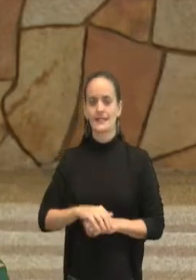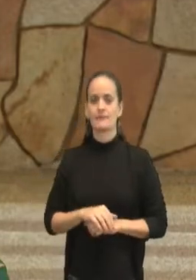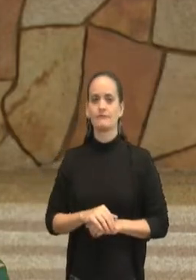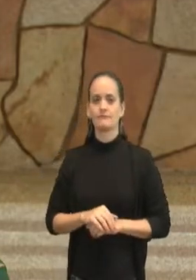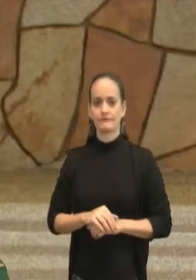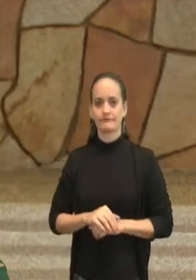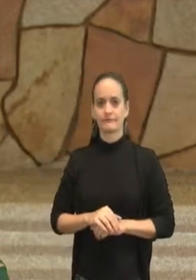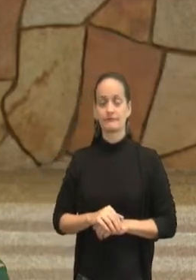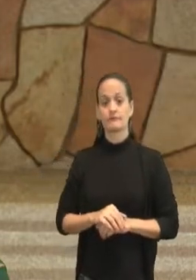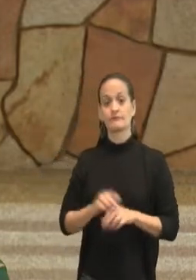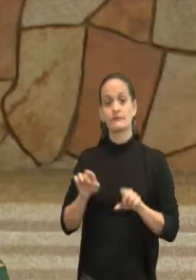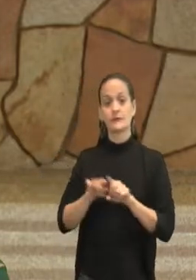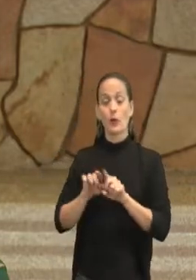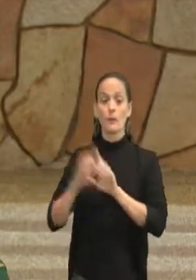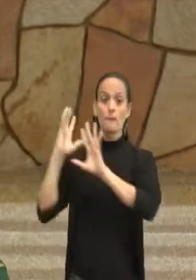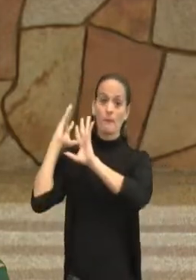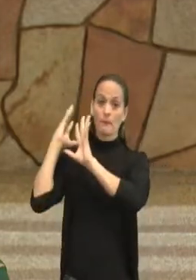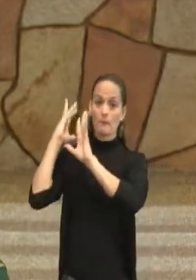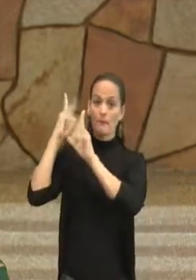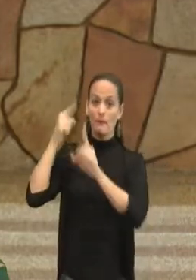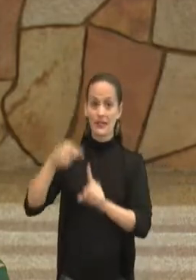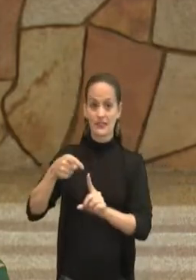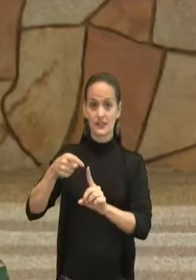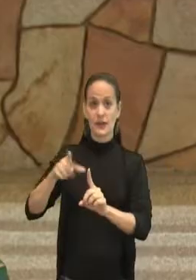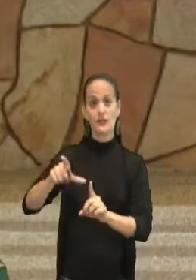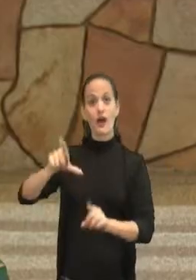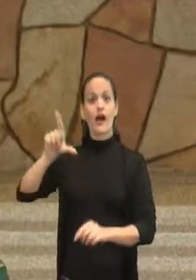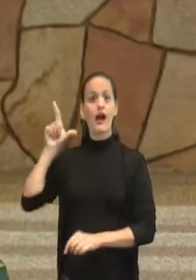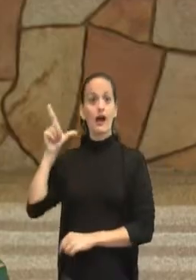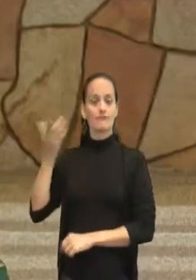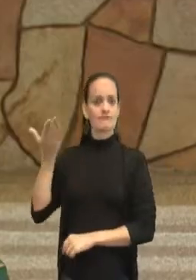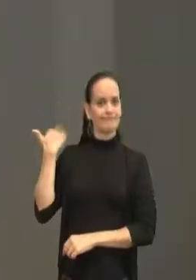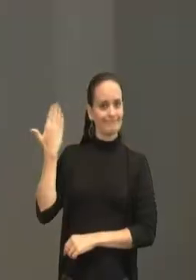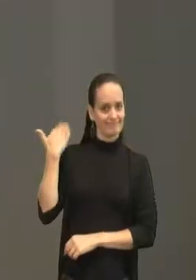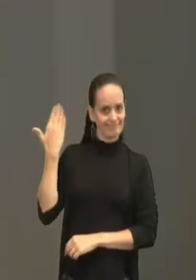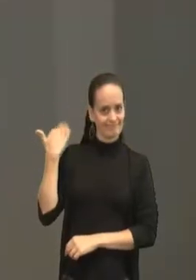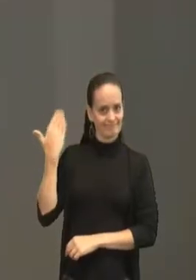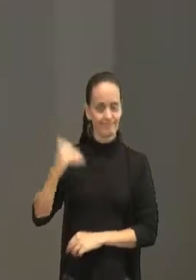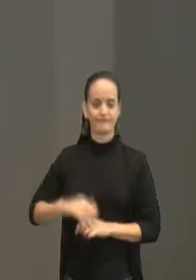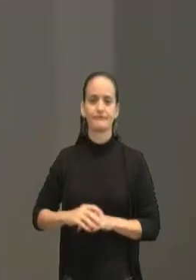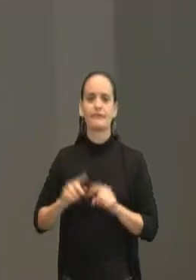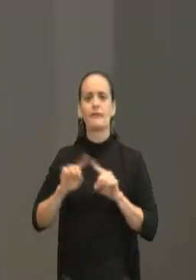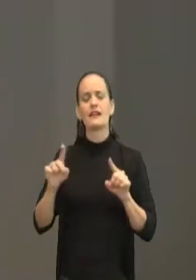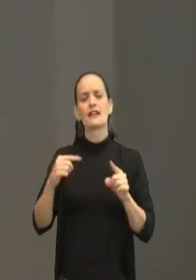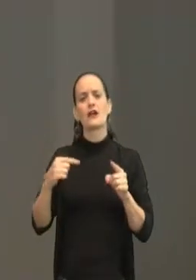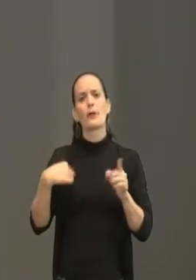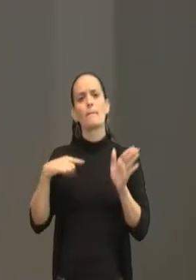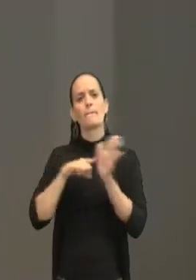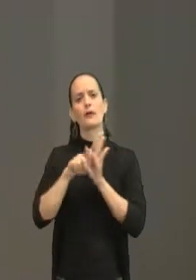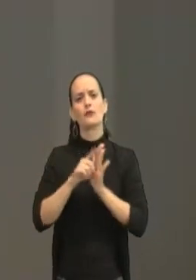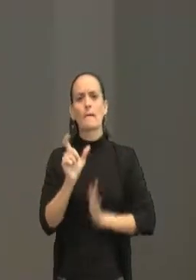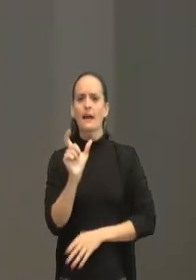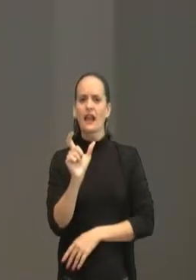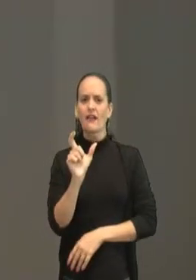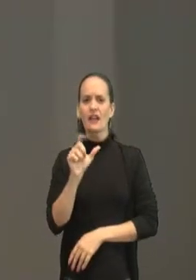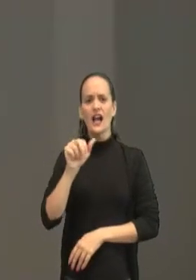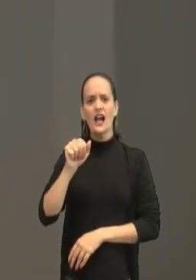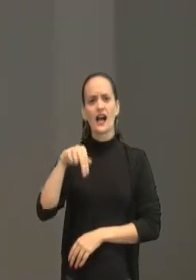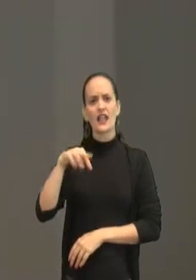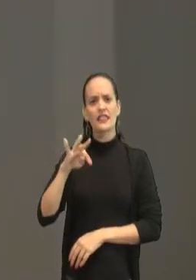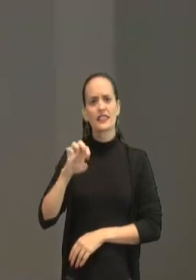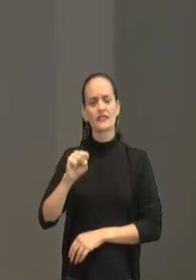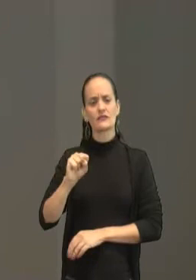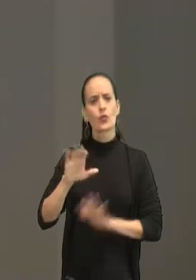são predestinados antes, a pergunta agora é sobre esse antes. Antes, quando?